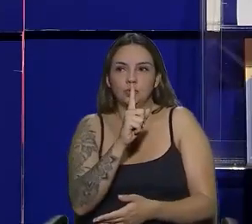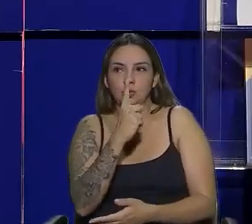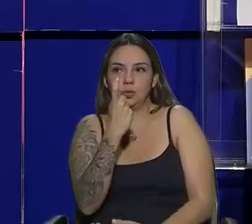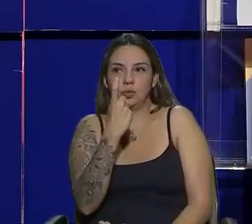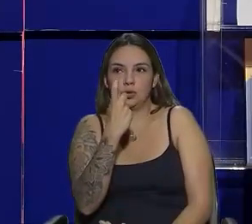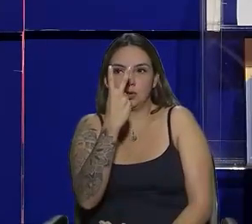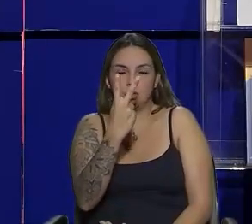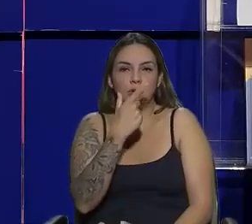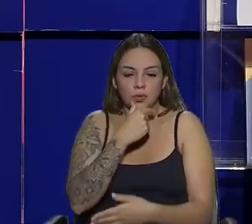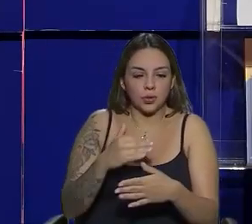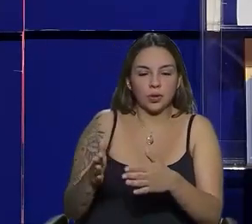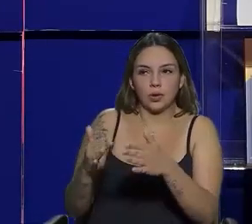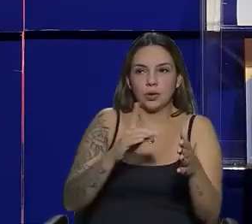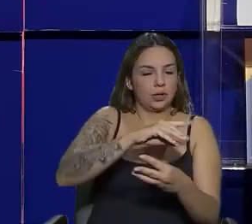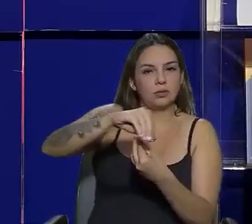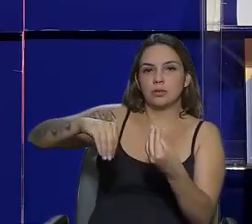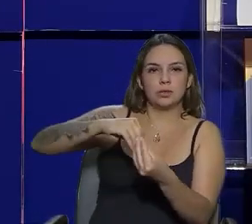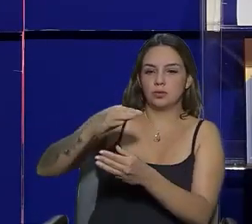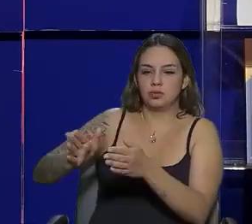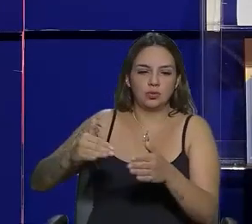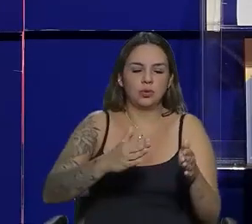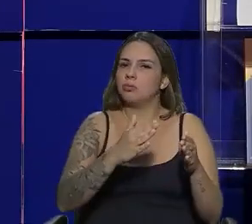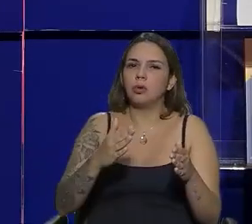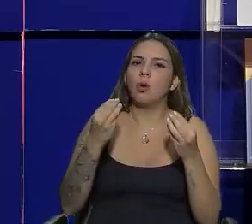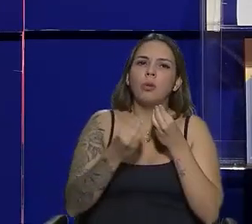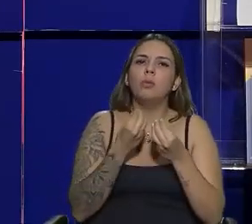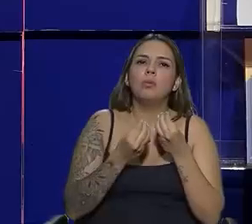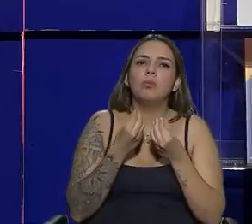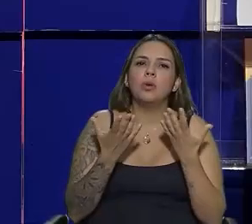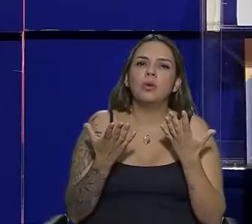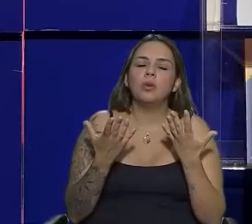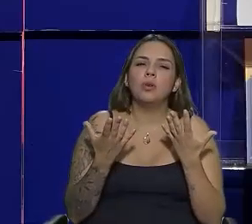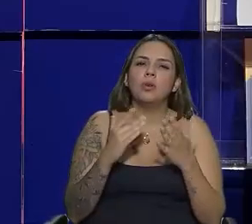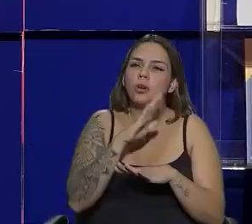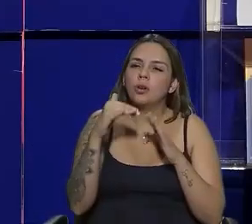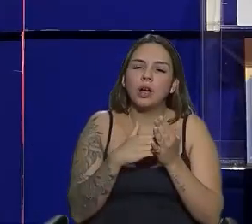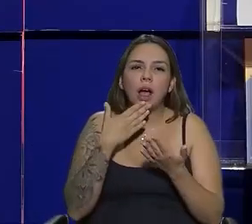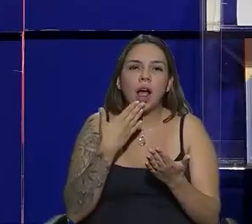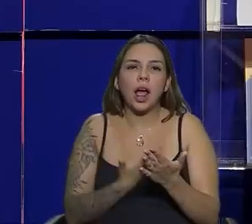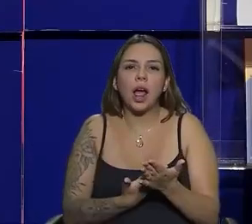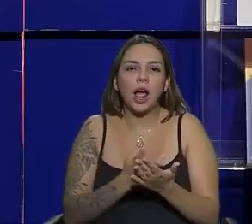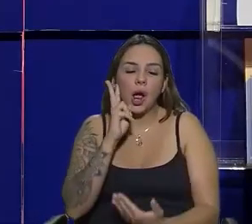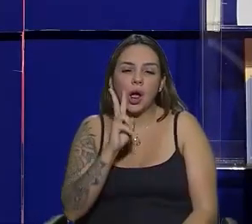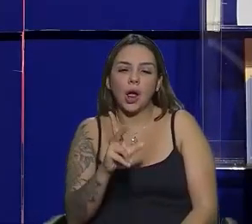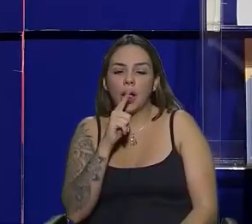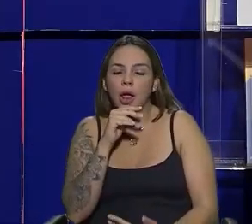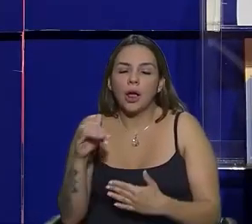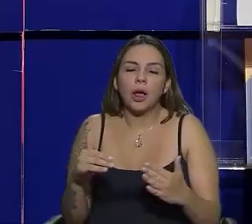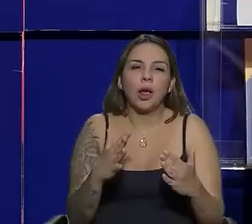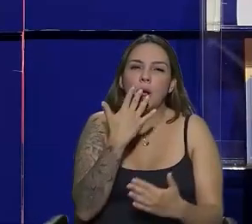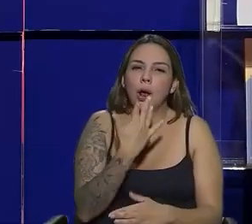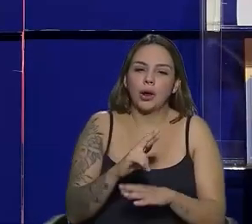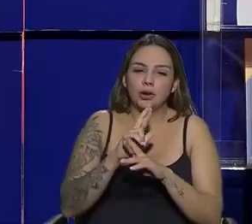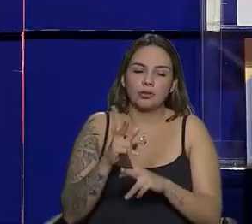inigualável. 2 rios que não se misturam. Como isso é possível? Ficamos todos encantados ao observar aquelas águas de